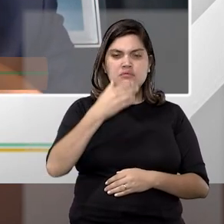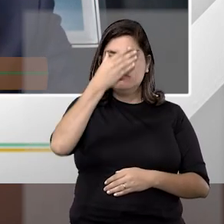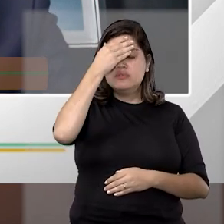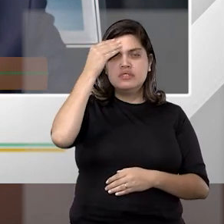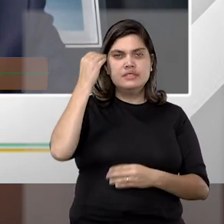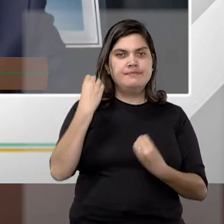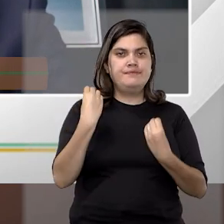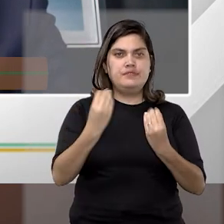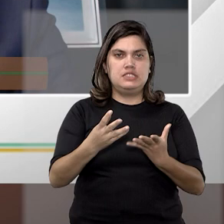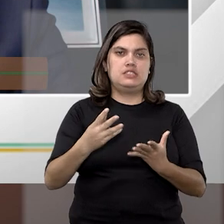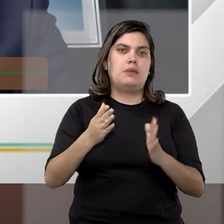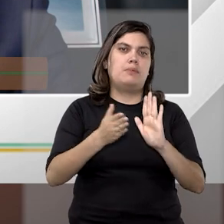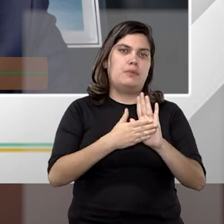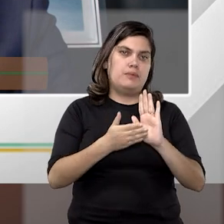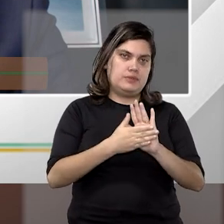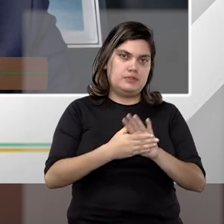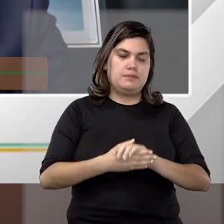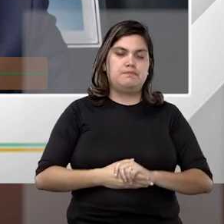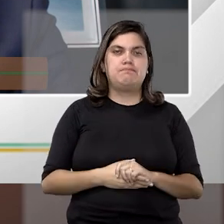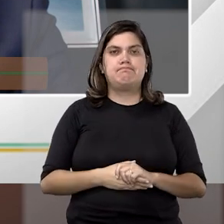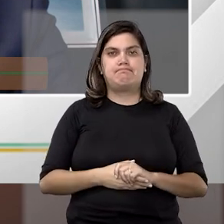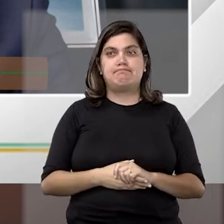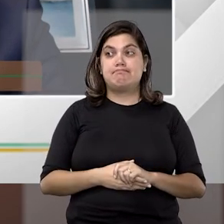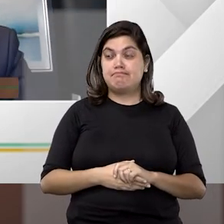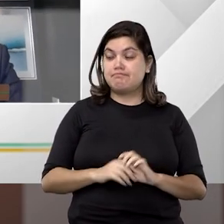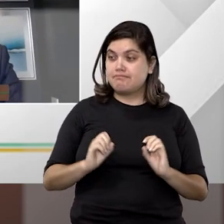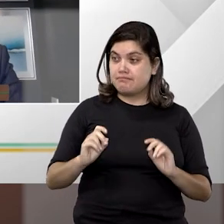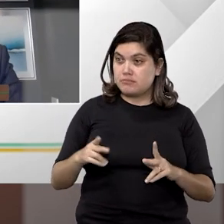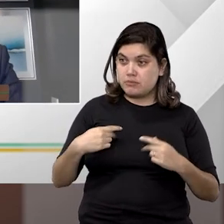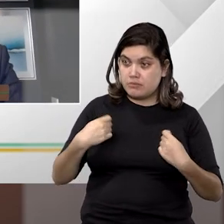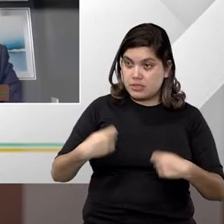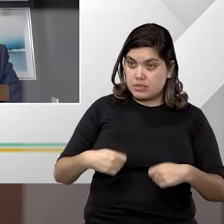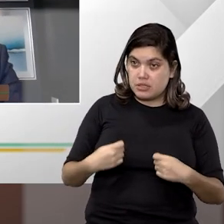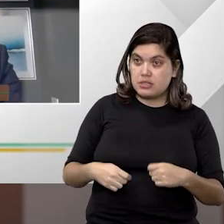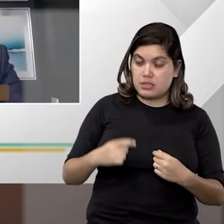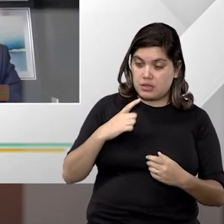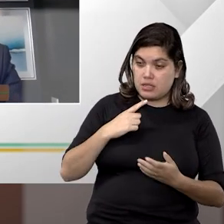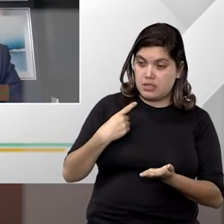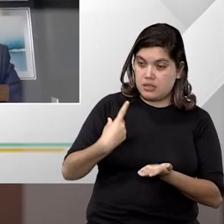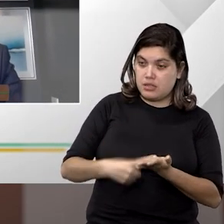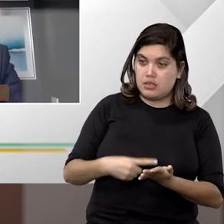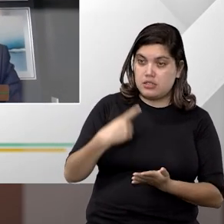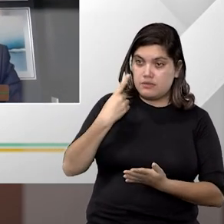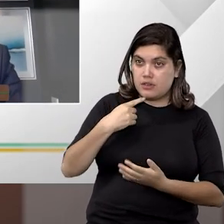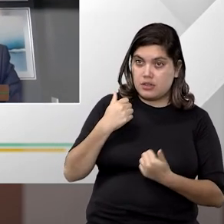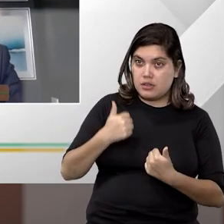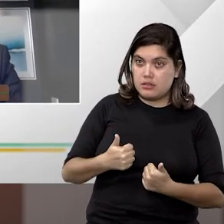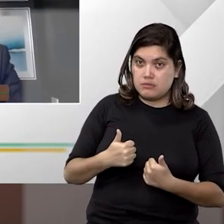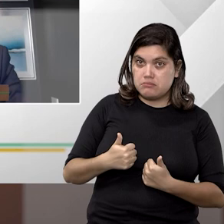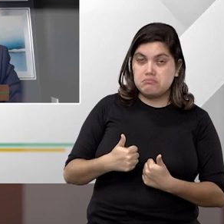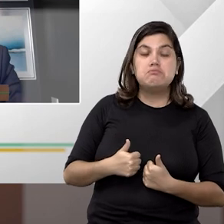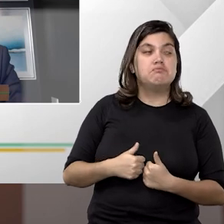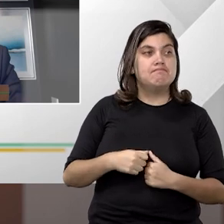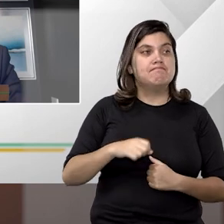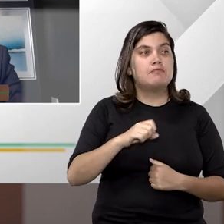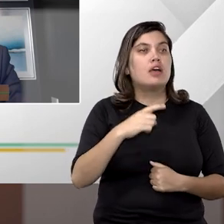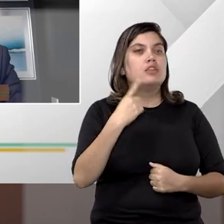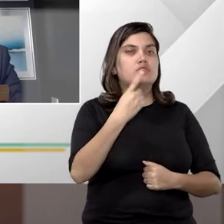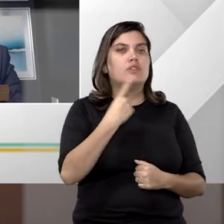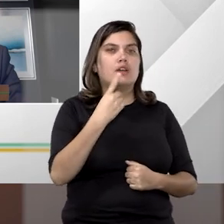deixar de oferecer a proposta também ok é necessário se constituir advogado Doutor Sérgio